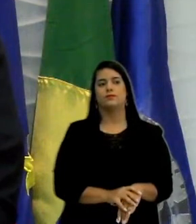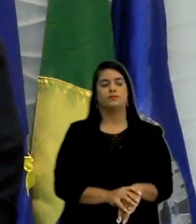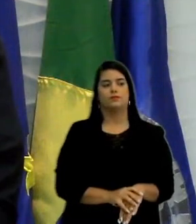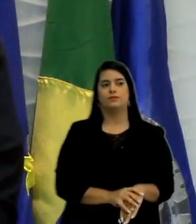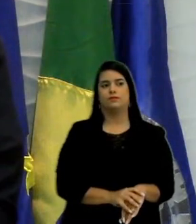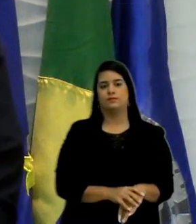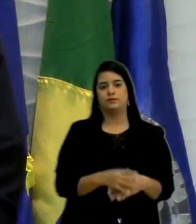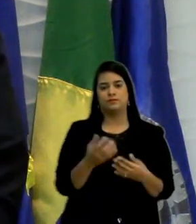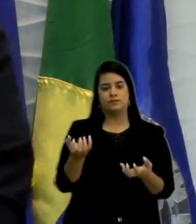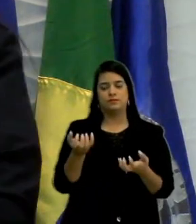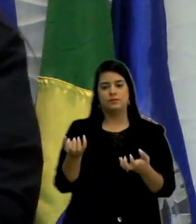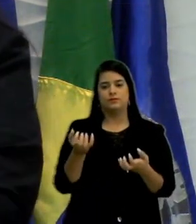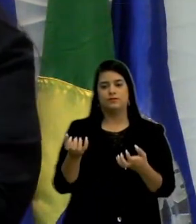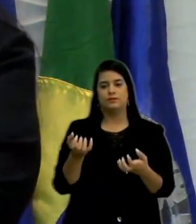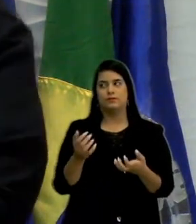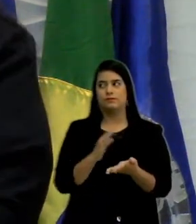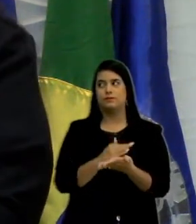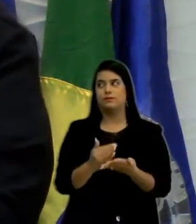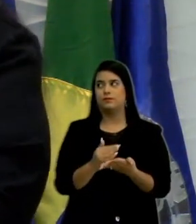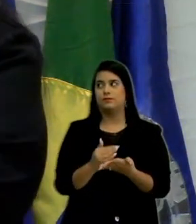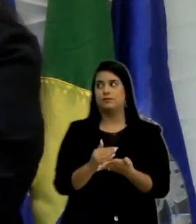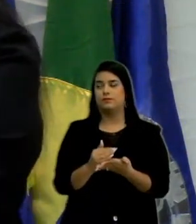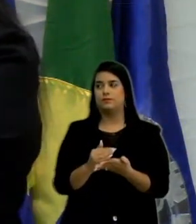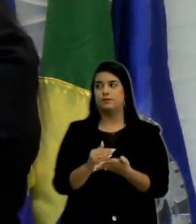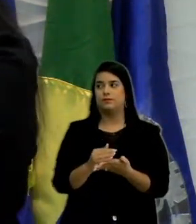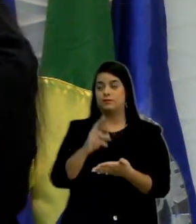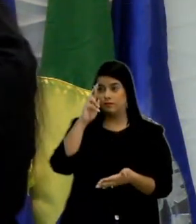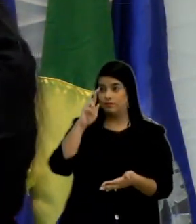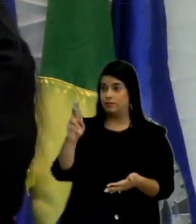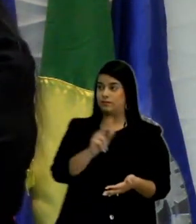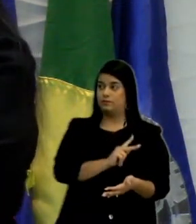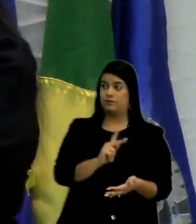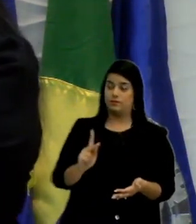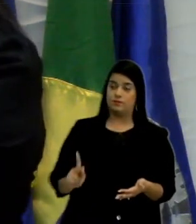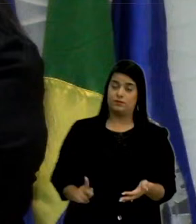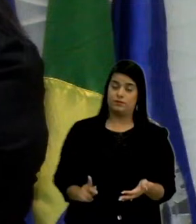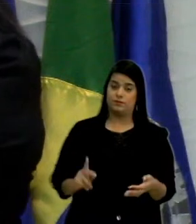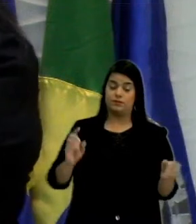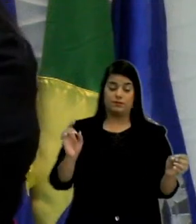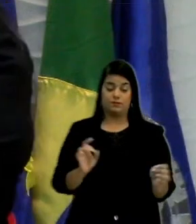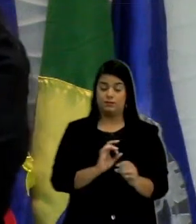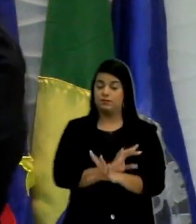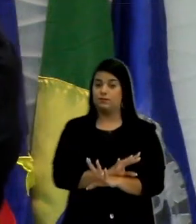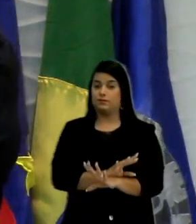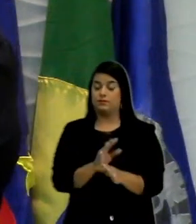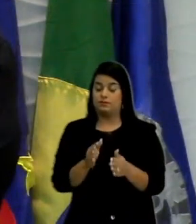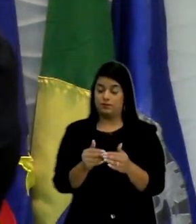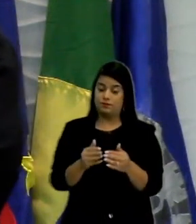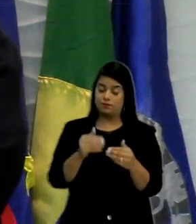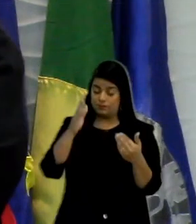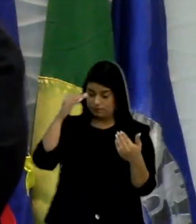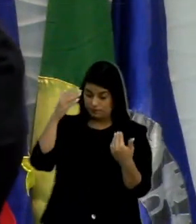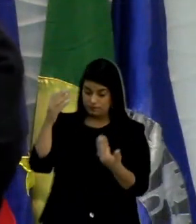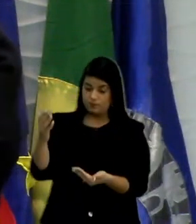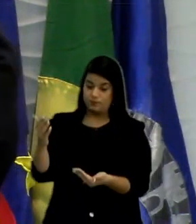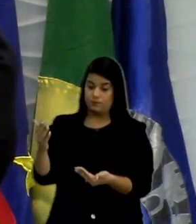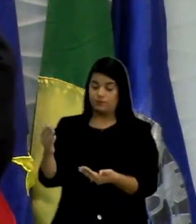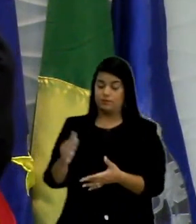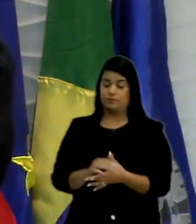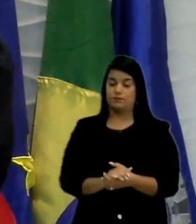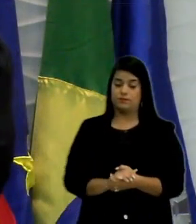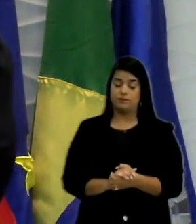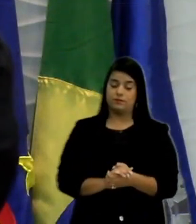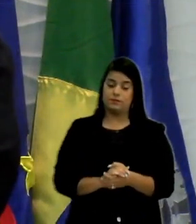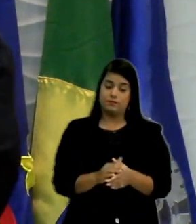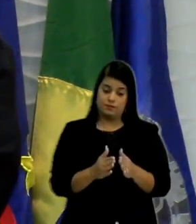iniciar... Sim, senhor presidente. Quero finalizar meu discurso pedindo a Vossa Excelência que